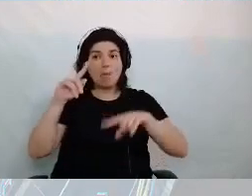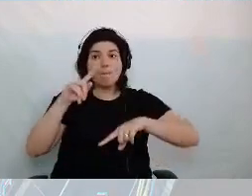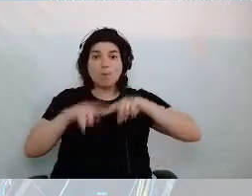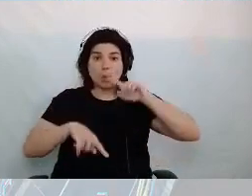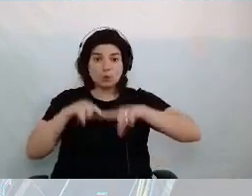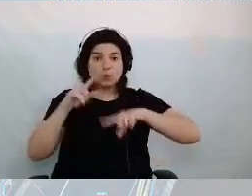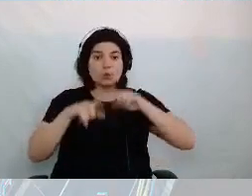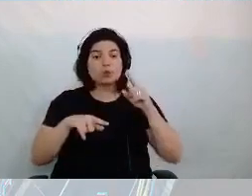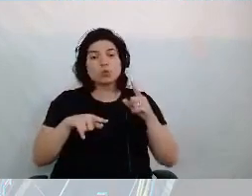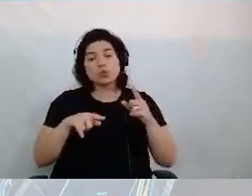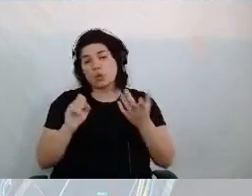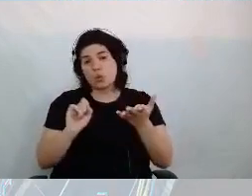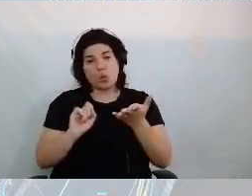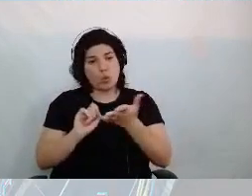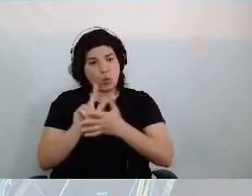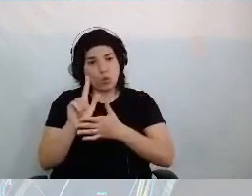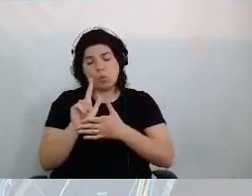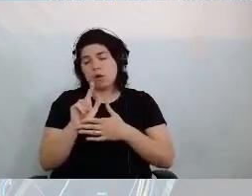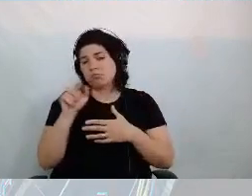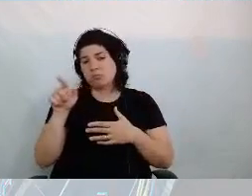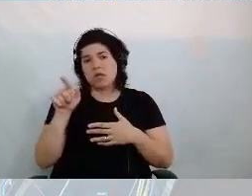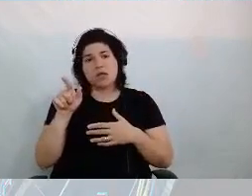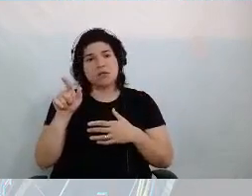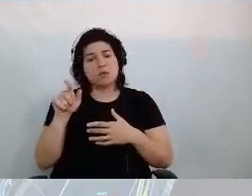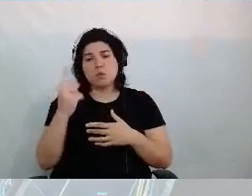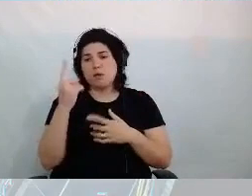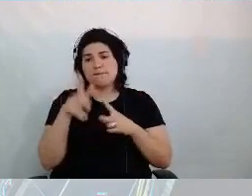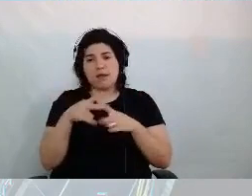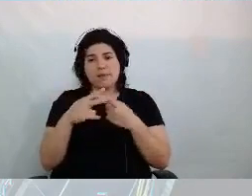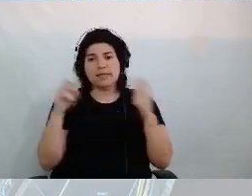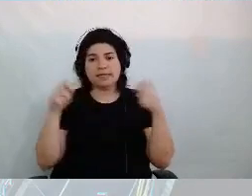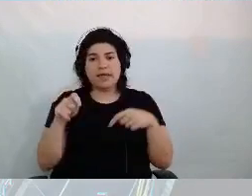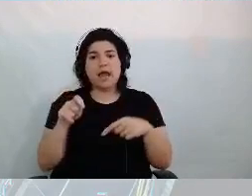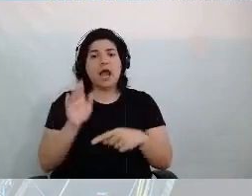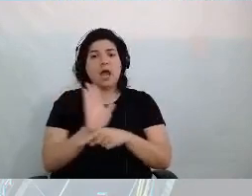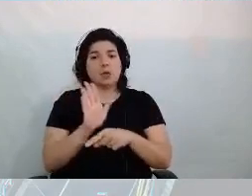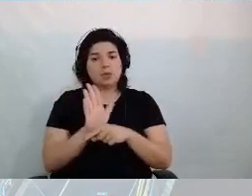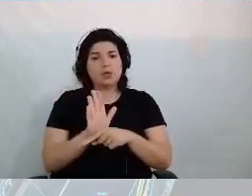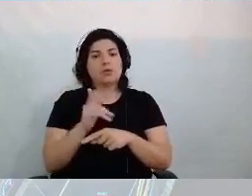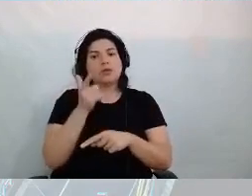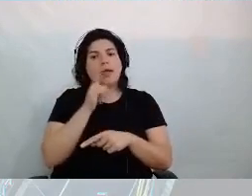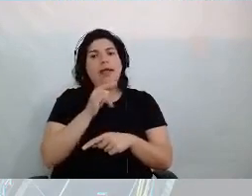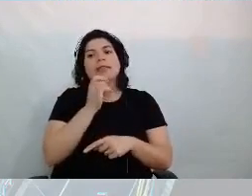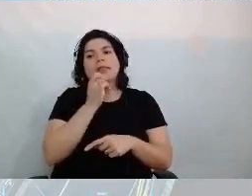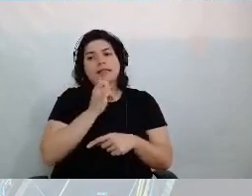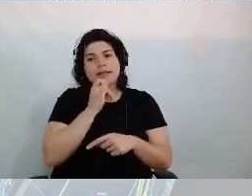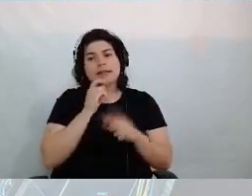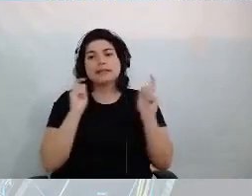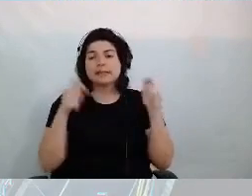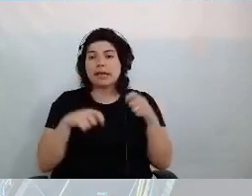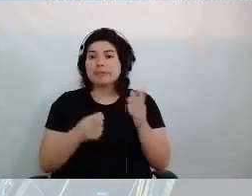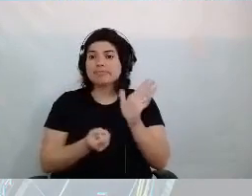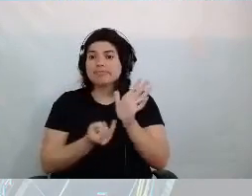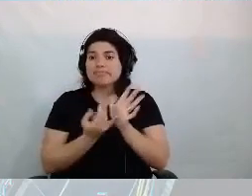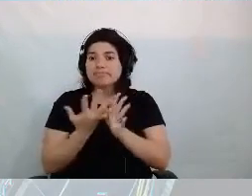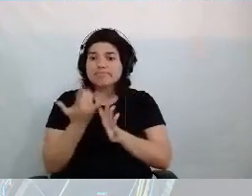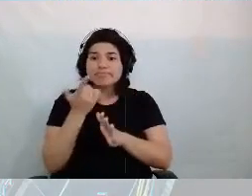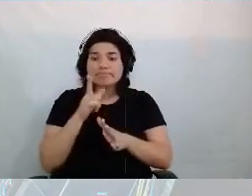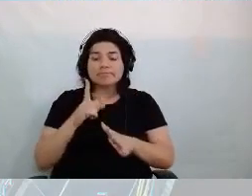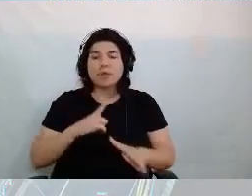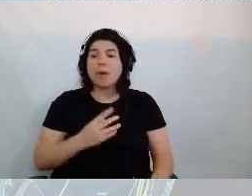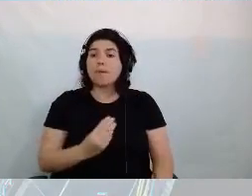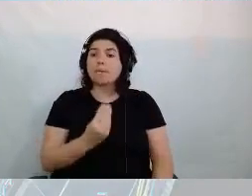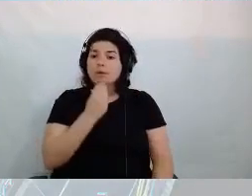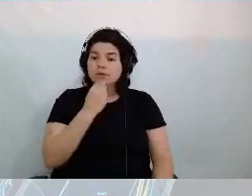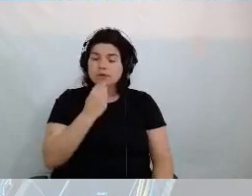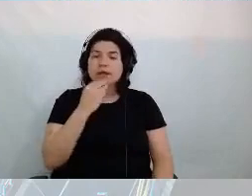consumer com o JMeter. Então, ali, olha a possibilidade de coisas que eu consigo fazer e eu tenho espaços ali de codificar